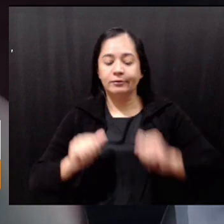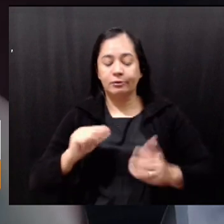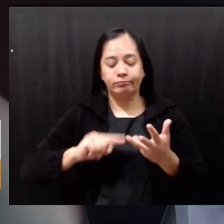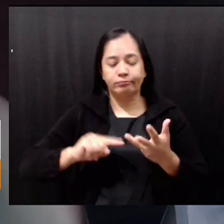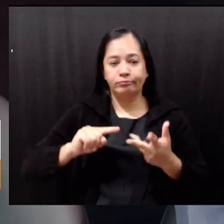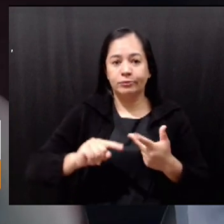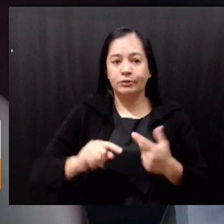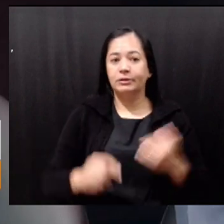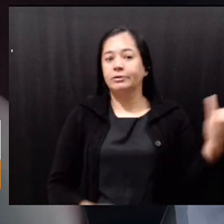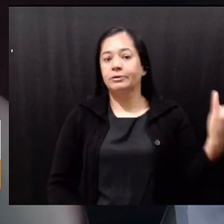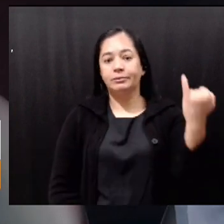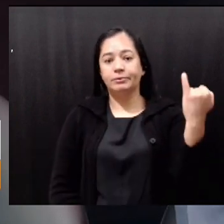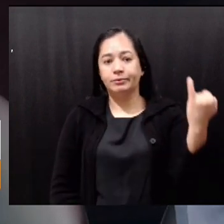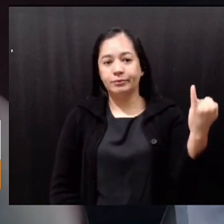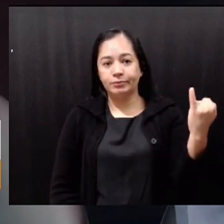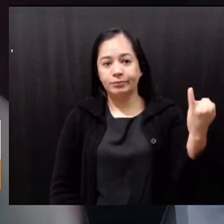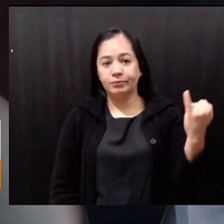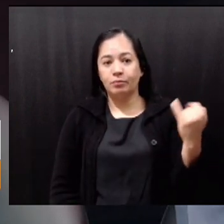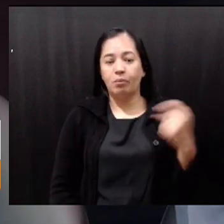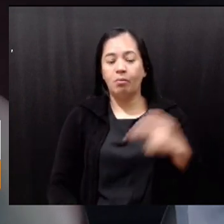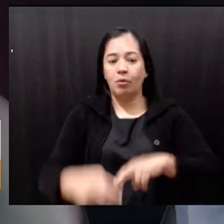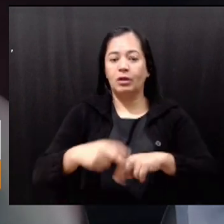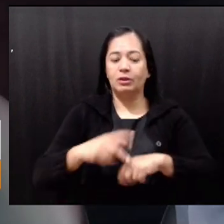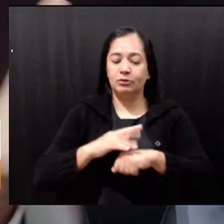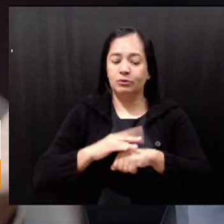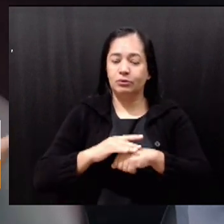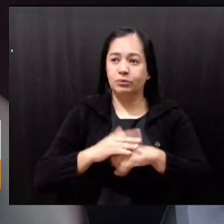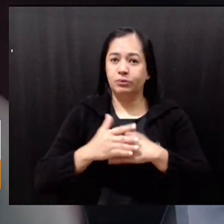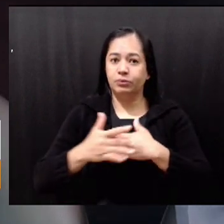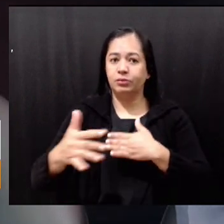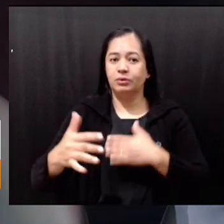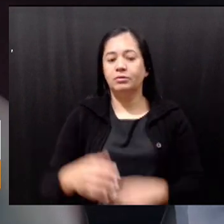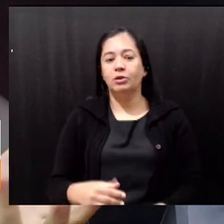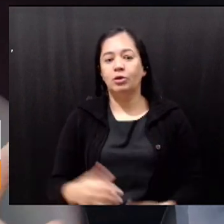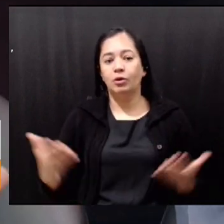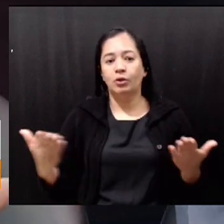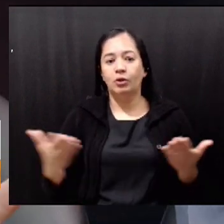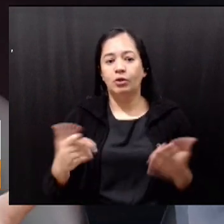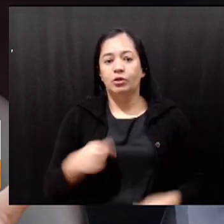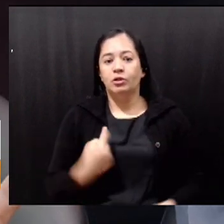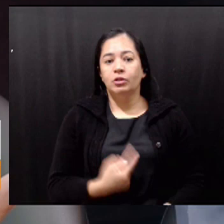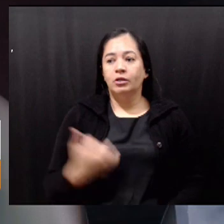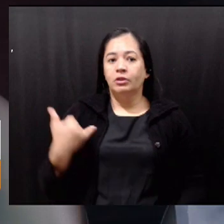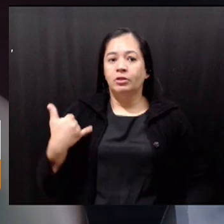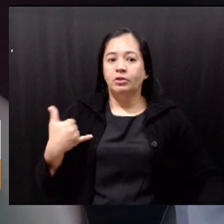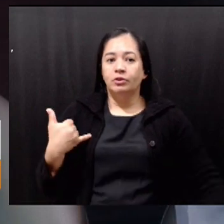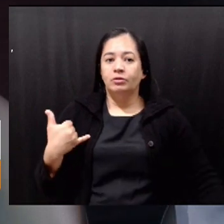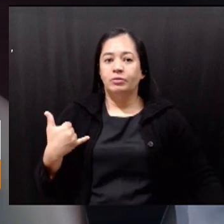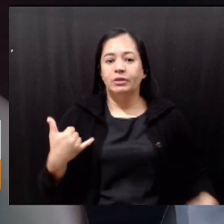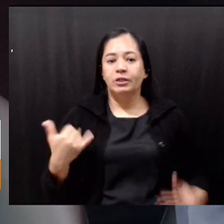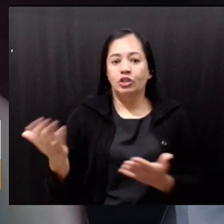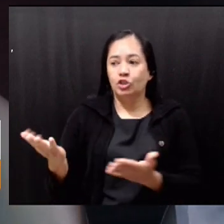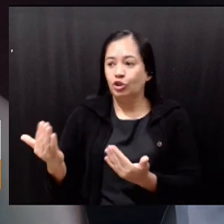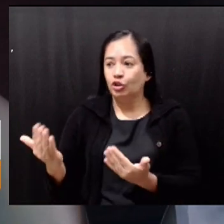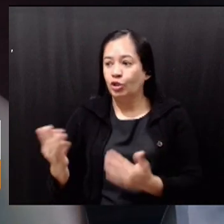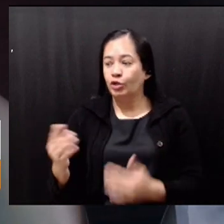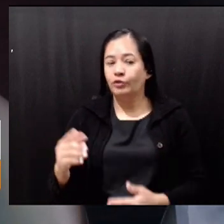para o adoecimento a longo prazo, né. Então, assim, hoje estamos aí numa idade de jovens, todos nós aqui, jovens